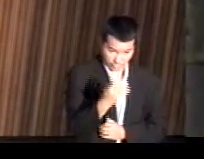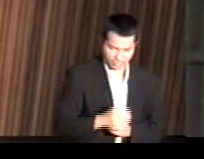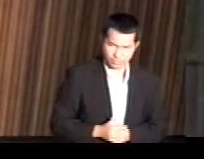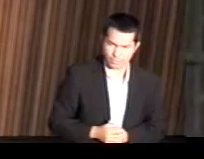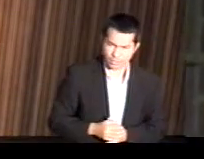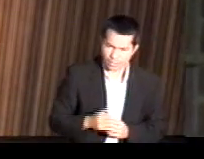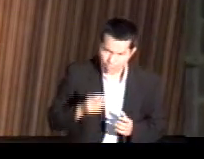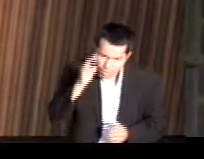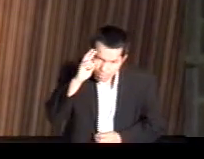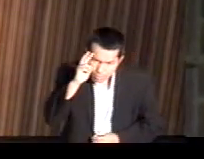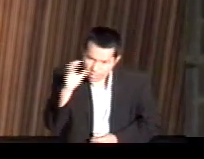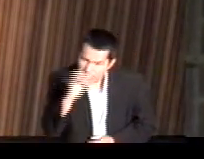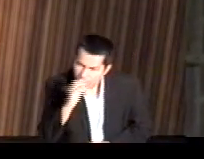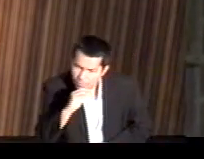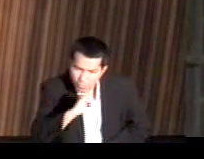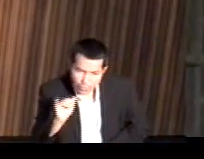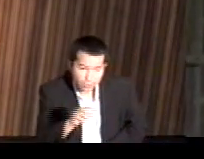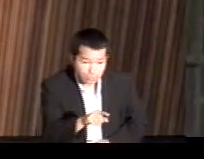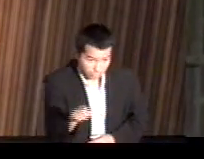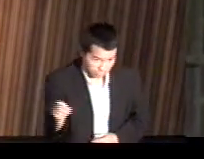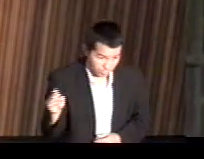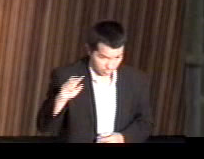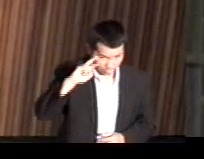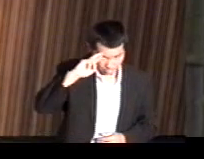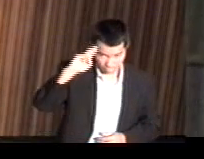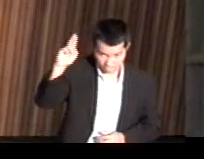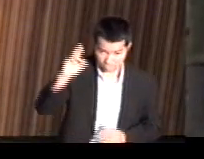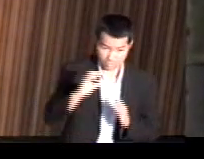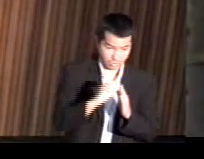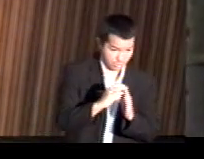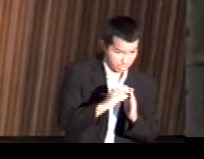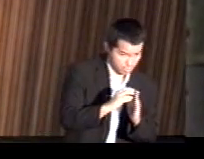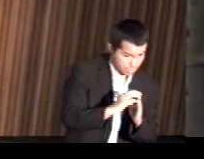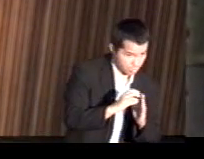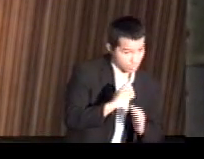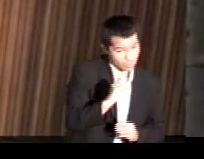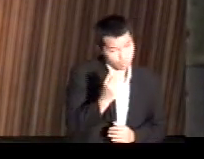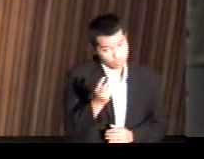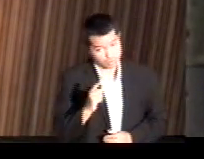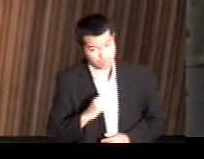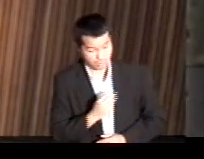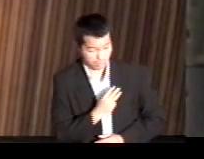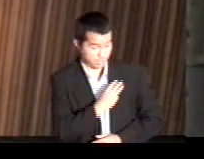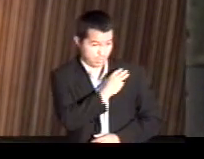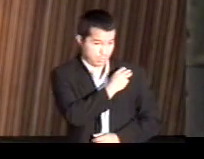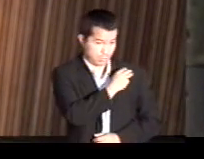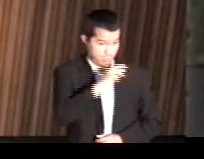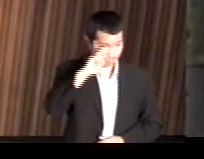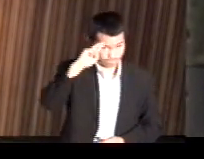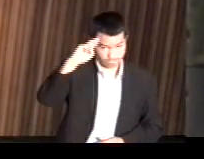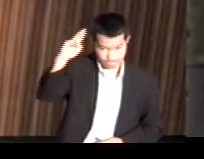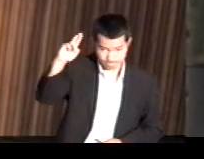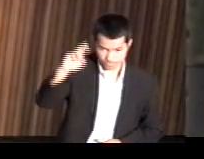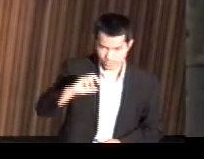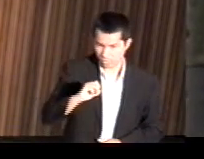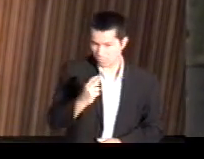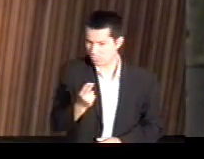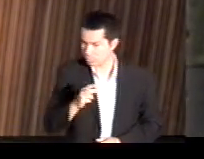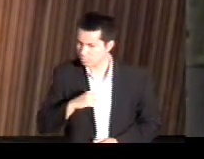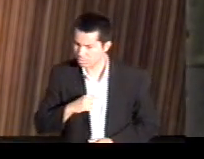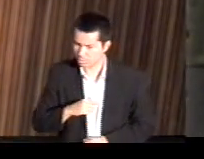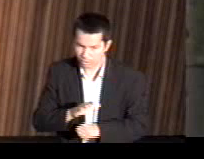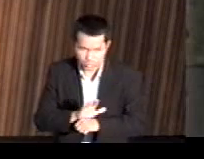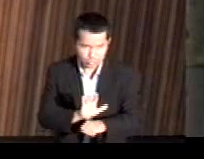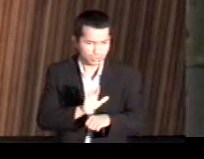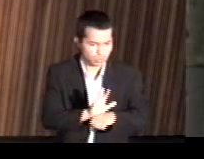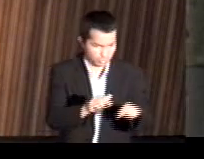que lidera uma classe de escola bíblica, você que lidera um ministério, você que está à frente de alguma área